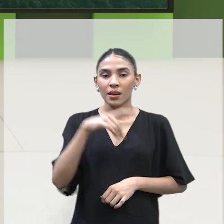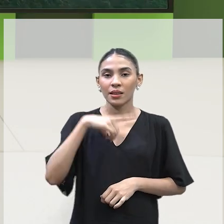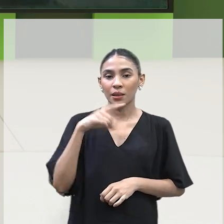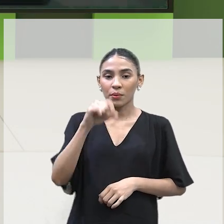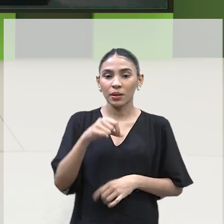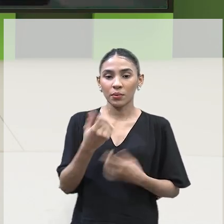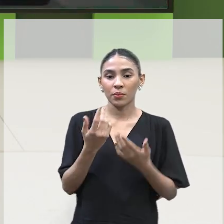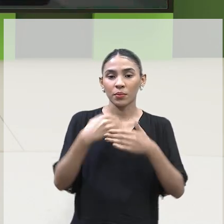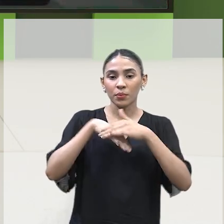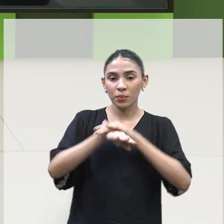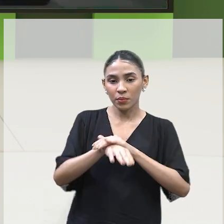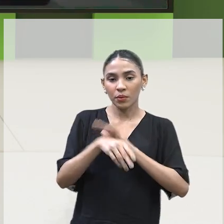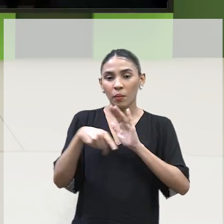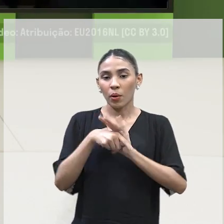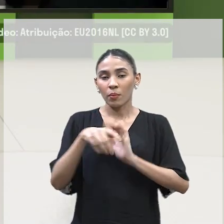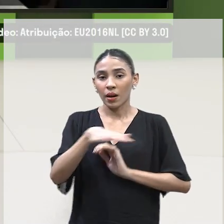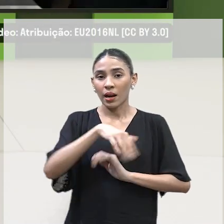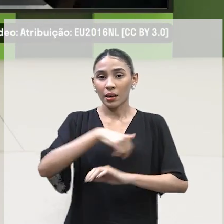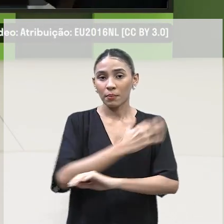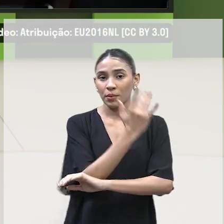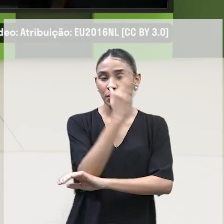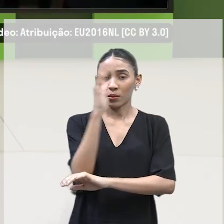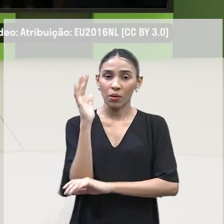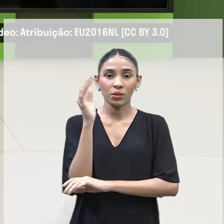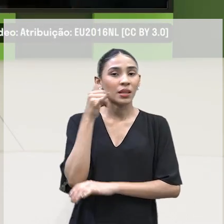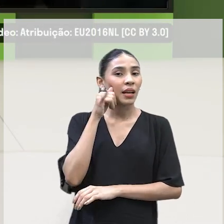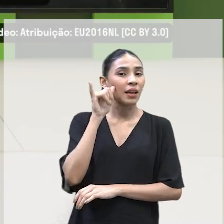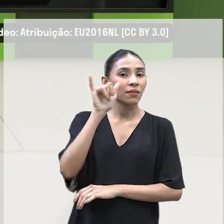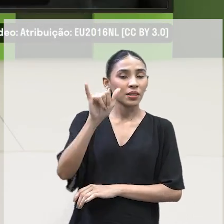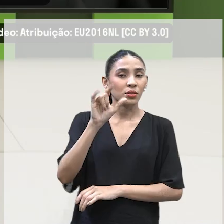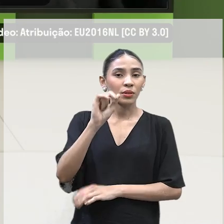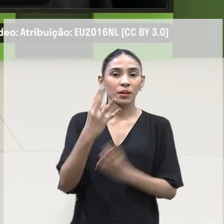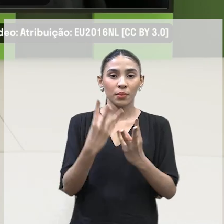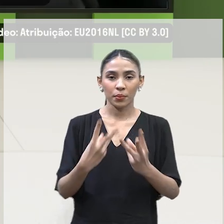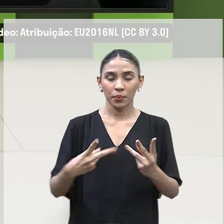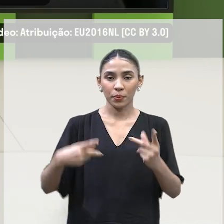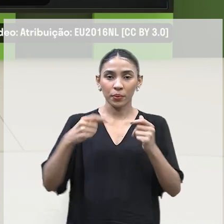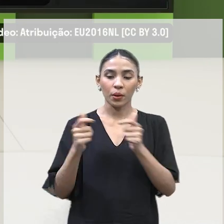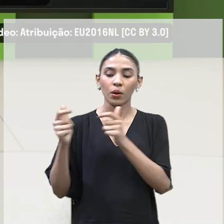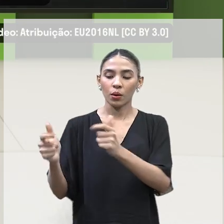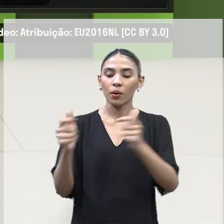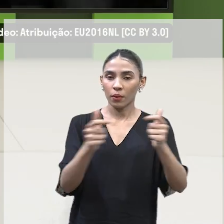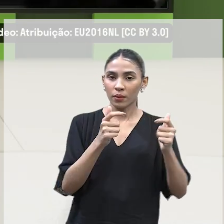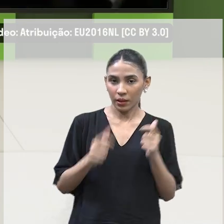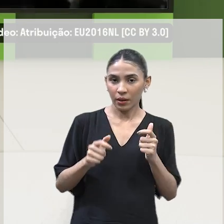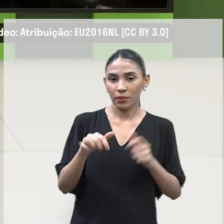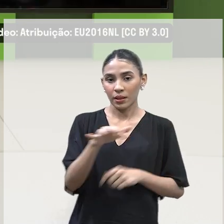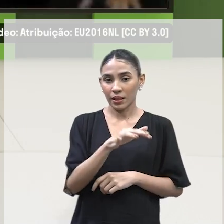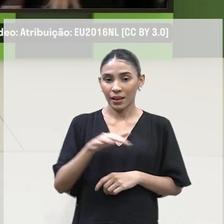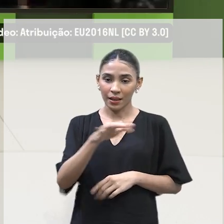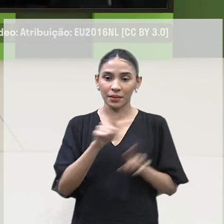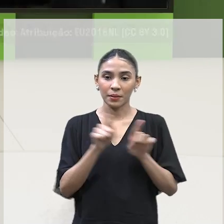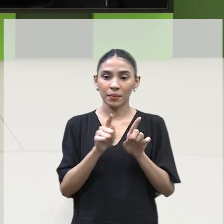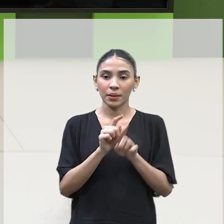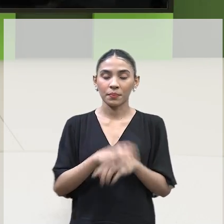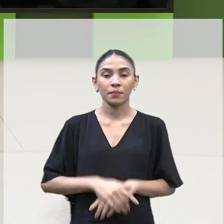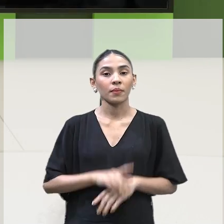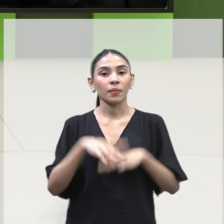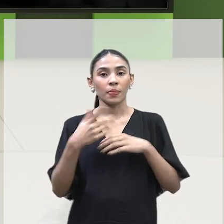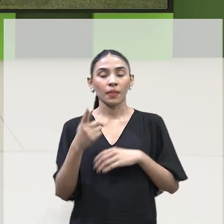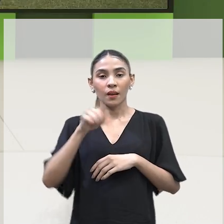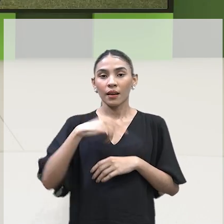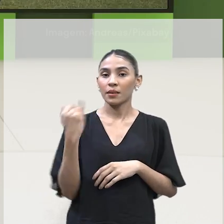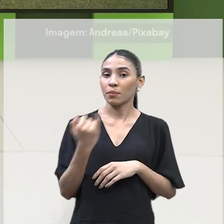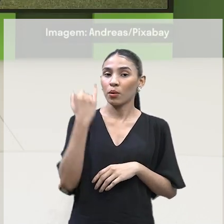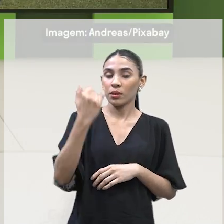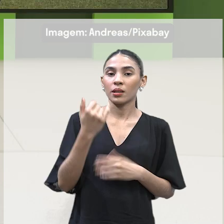uma reserva, né, biológica para que não haja degradação de certos locais, certos ambientes, né? Então é importante que